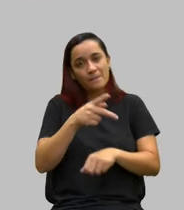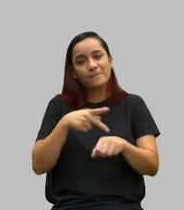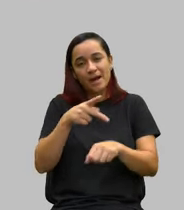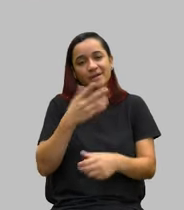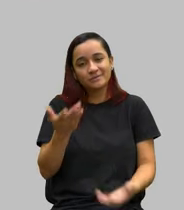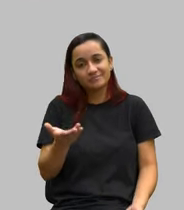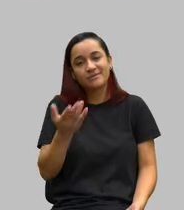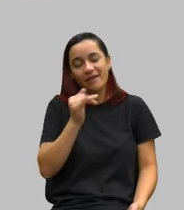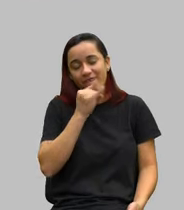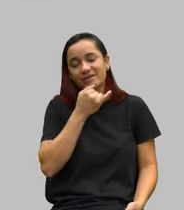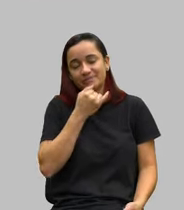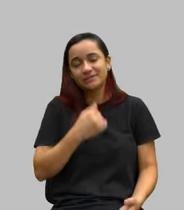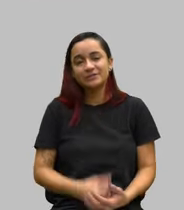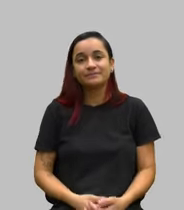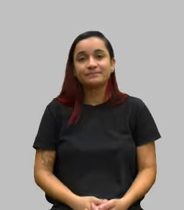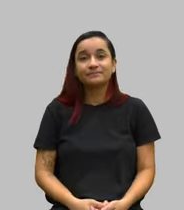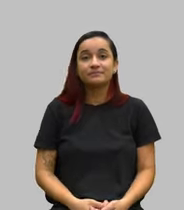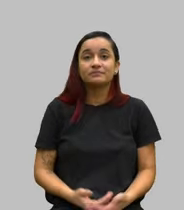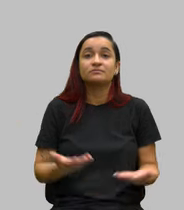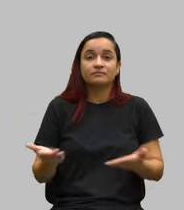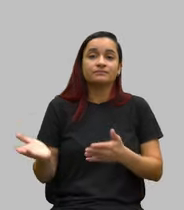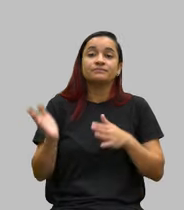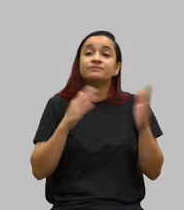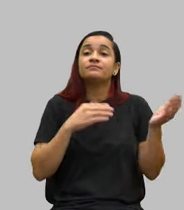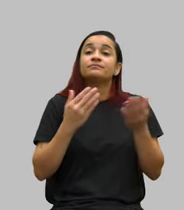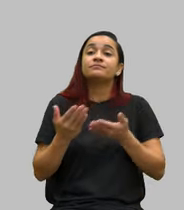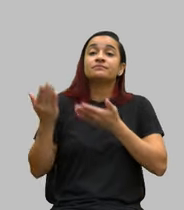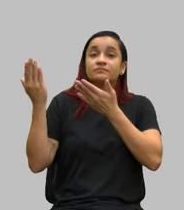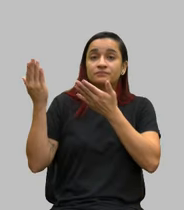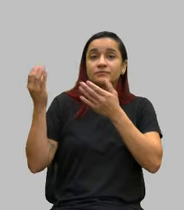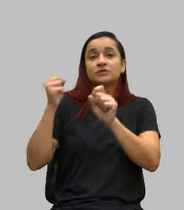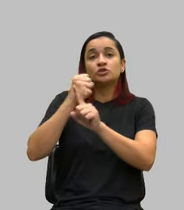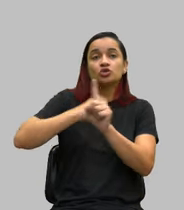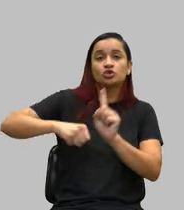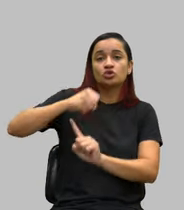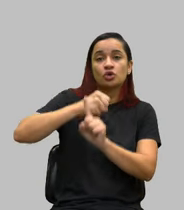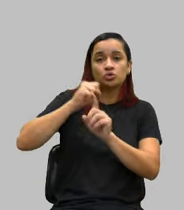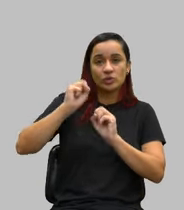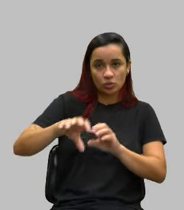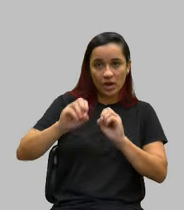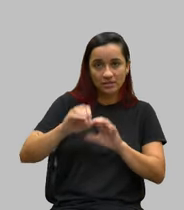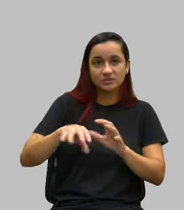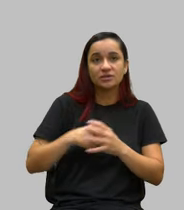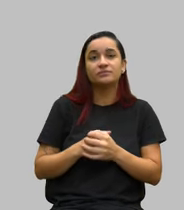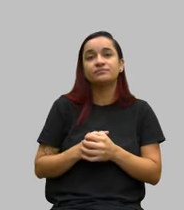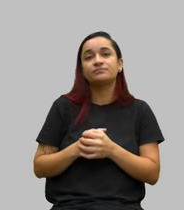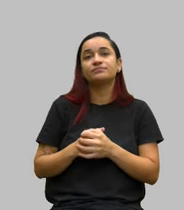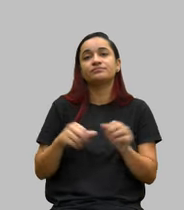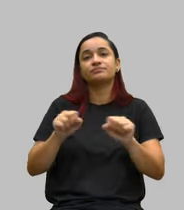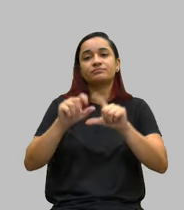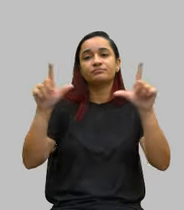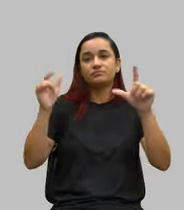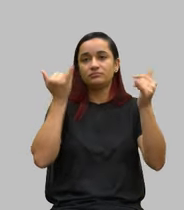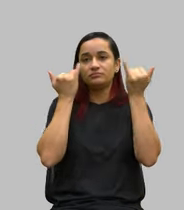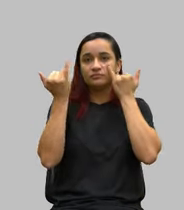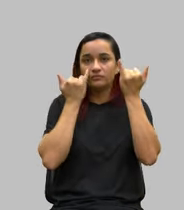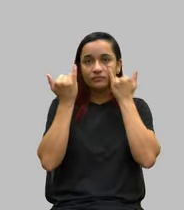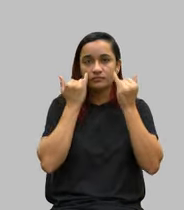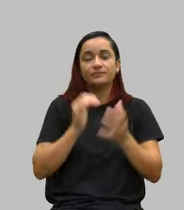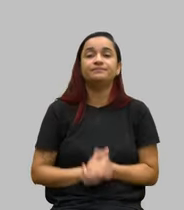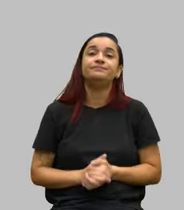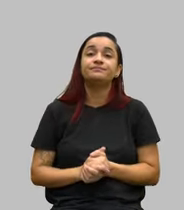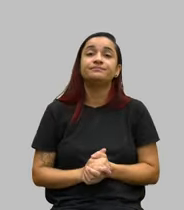então aqui agora o painel do sócio educativo a gente tá quase terminando nós temos aqui o painel da da suar né